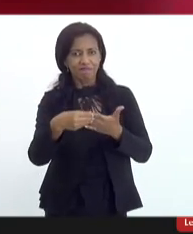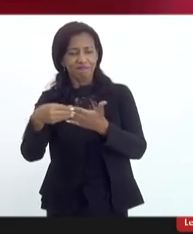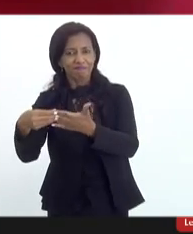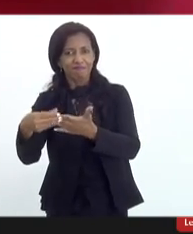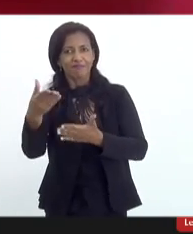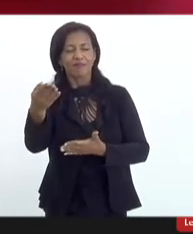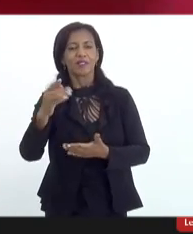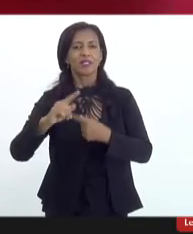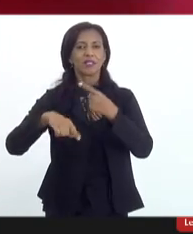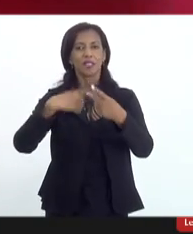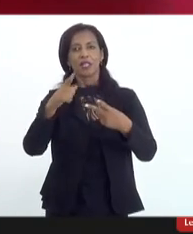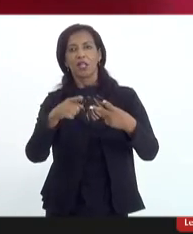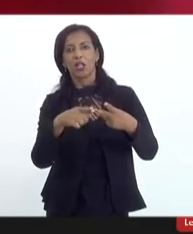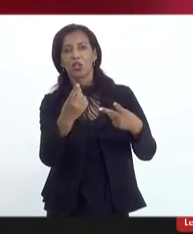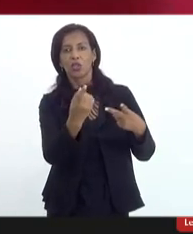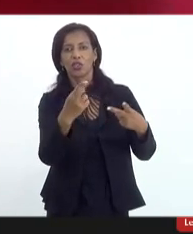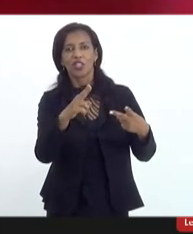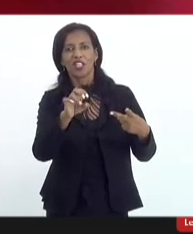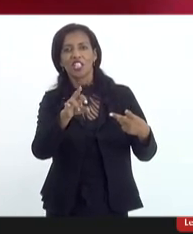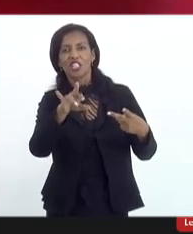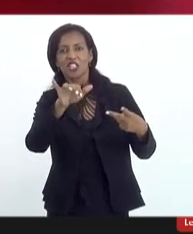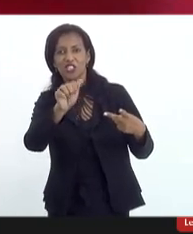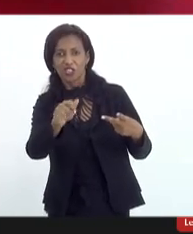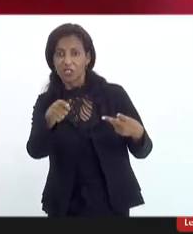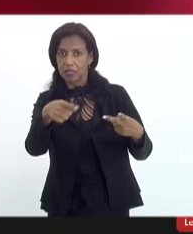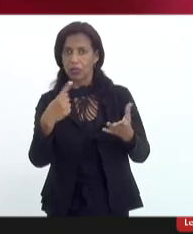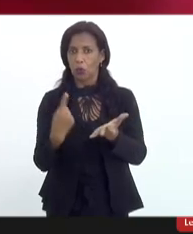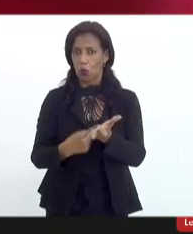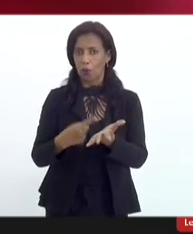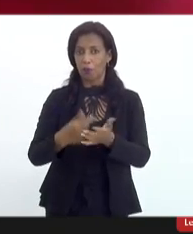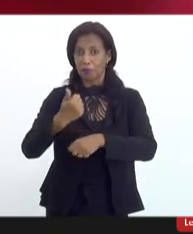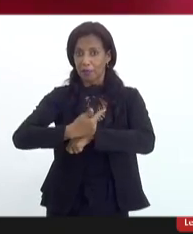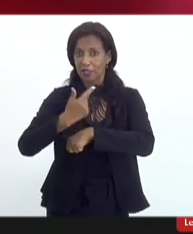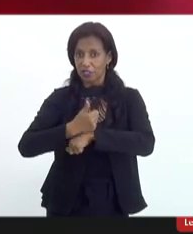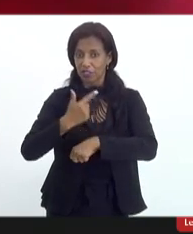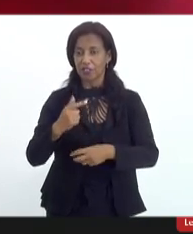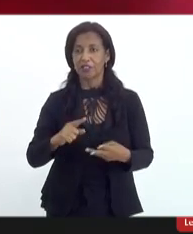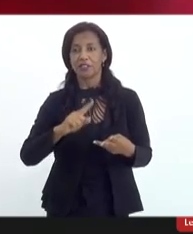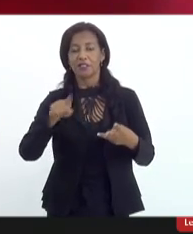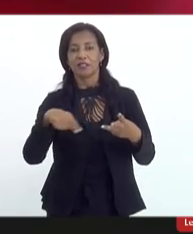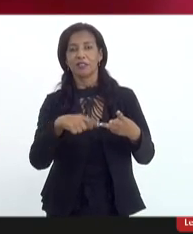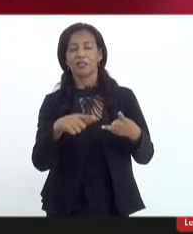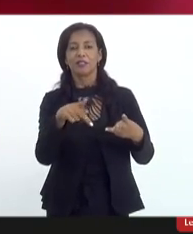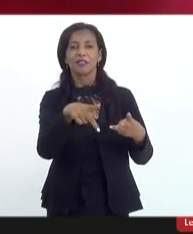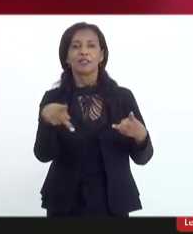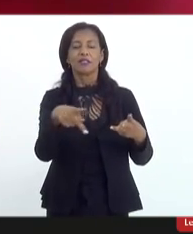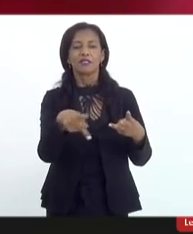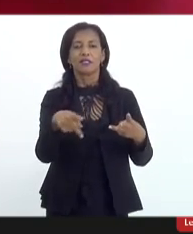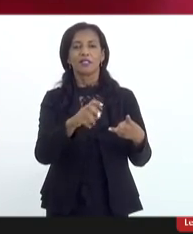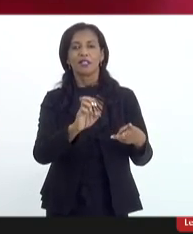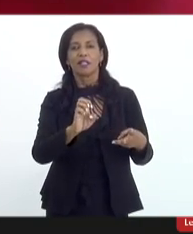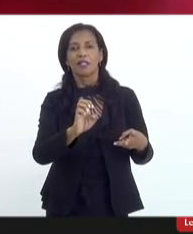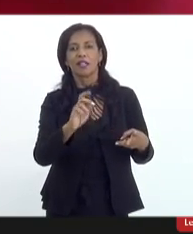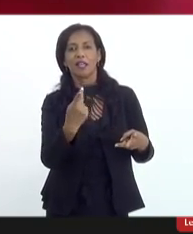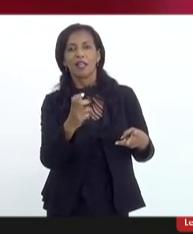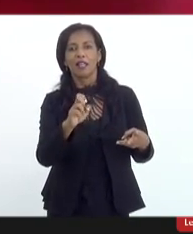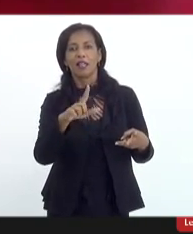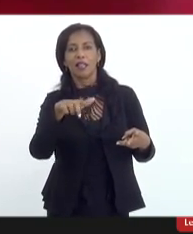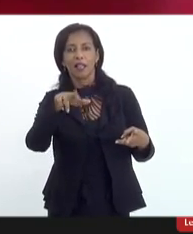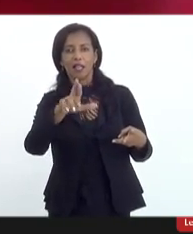apresentar, em seguida a doutora Cristina Vital, que tem um compromisso ao meio-dia, depois a professora Helena